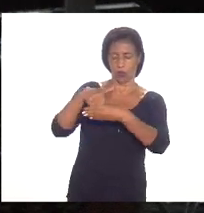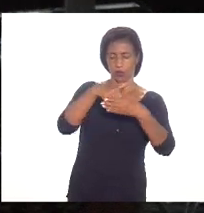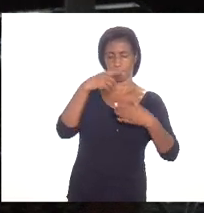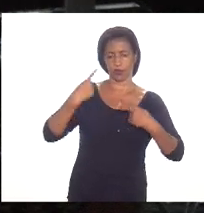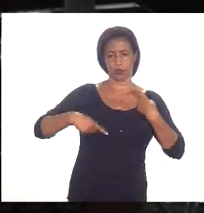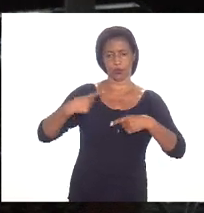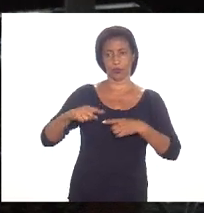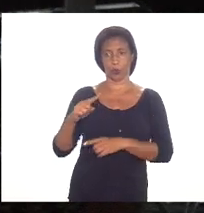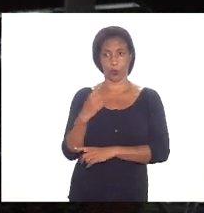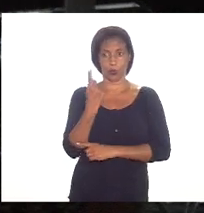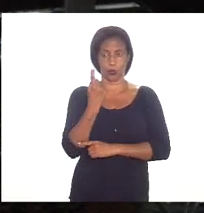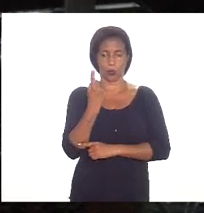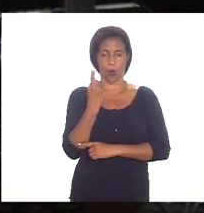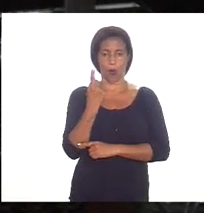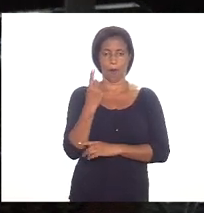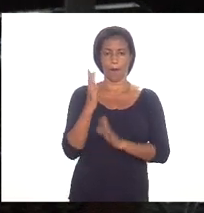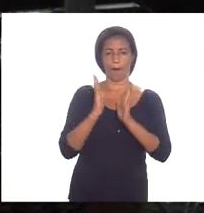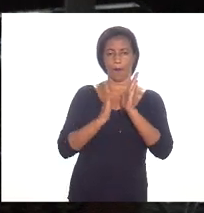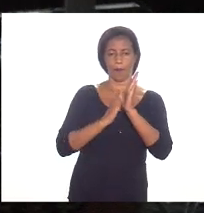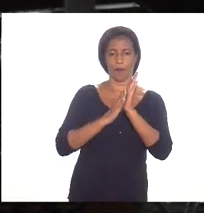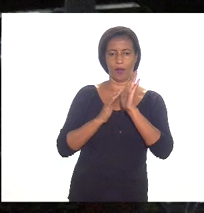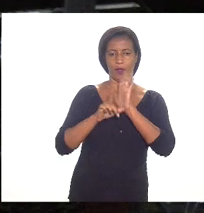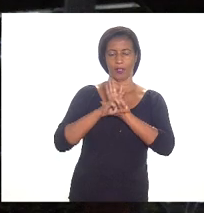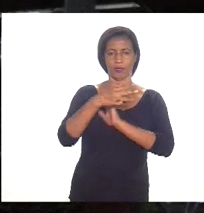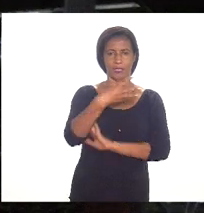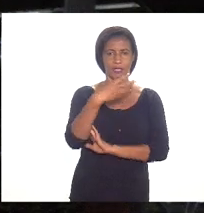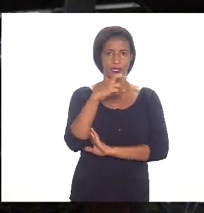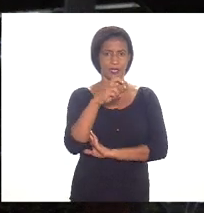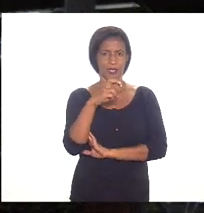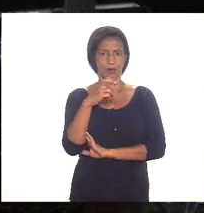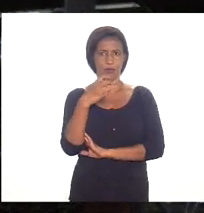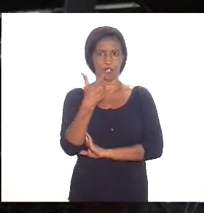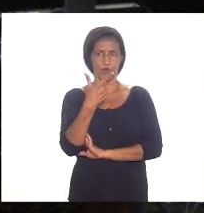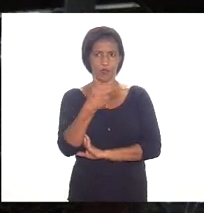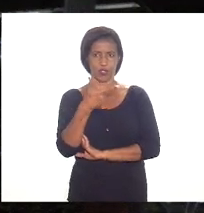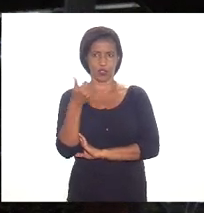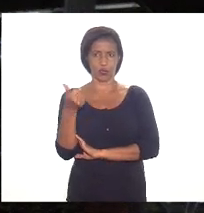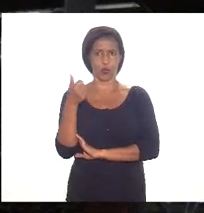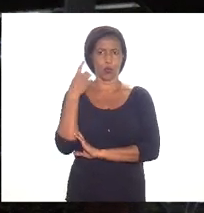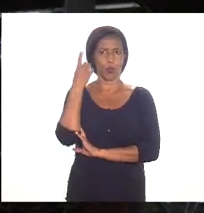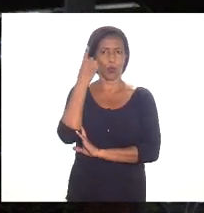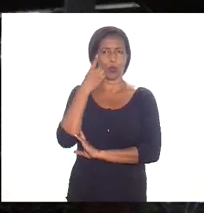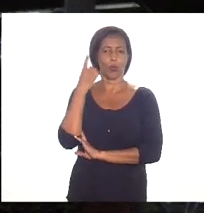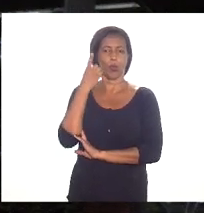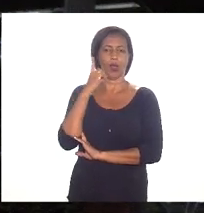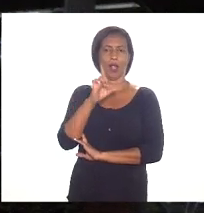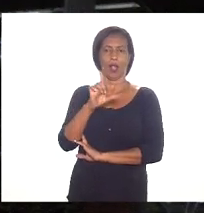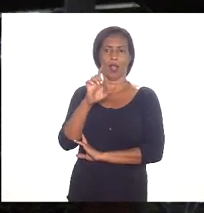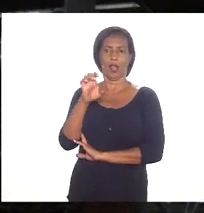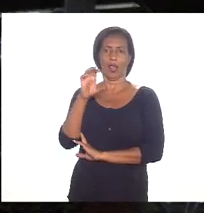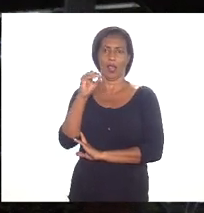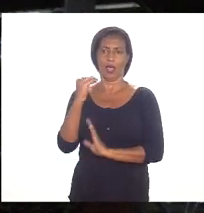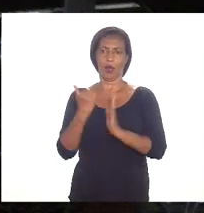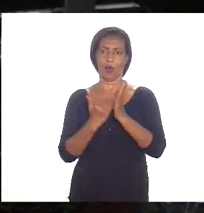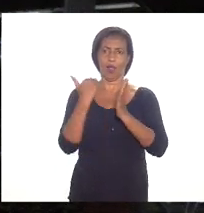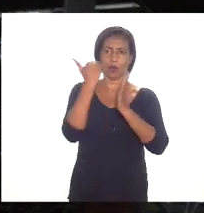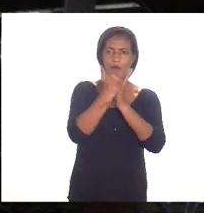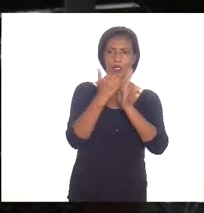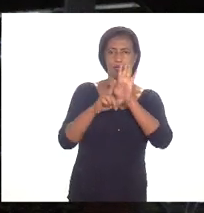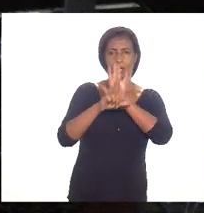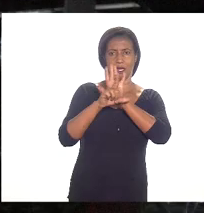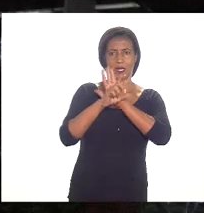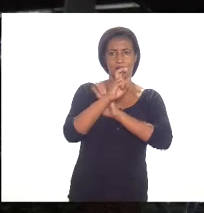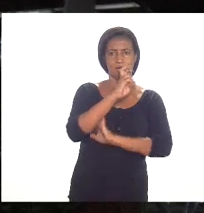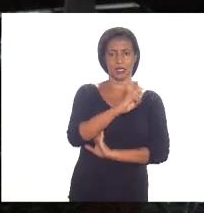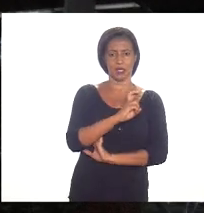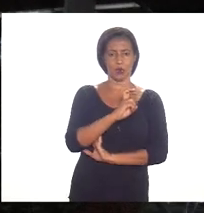discussão única, projeto de lei 3563 de 21, de autoria do deputado Léo Vieira, que altera a lei